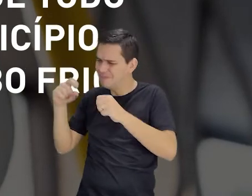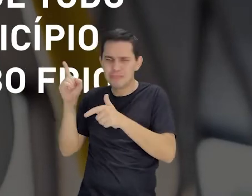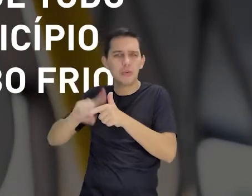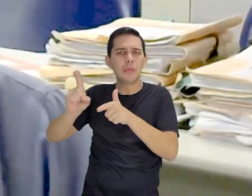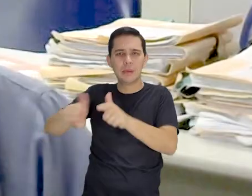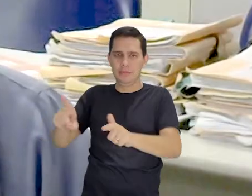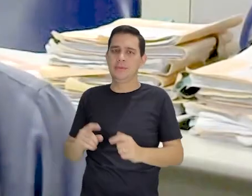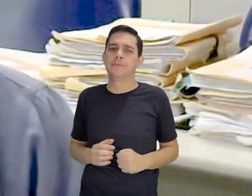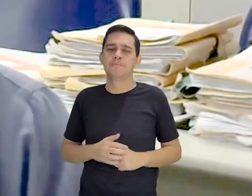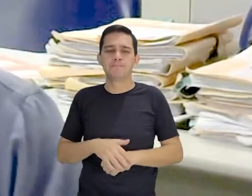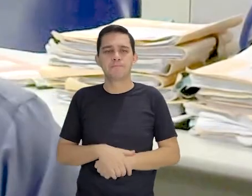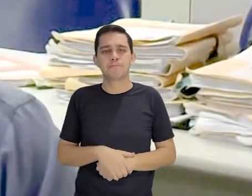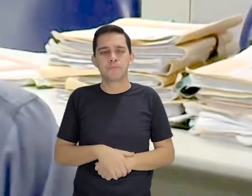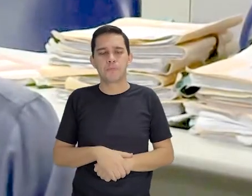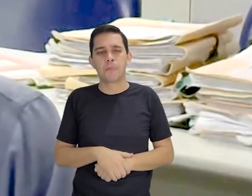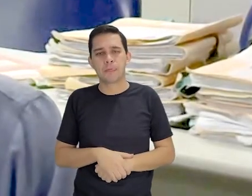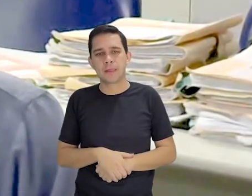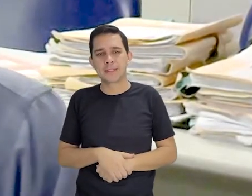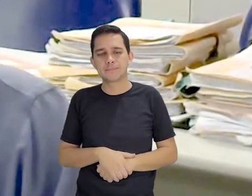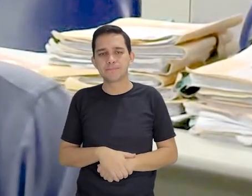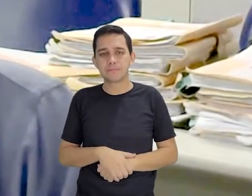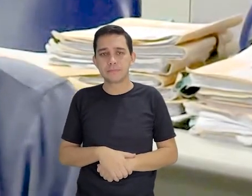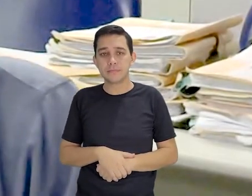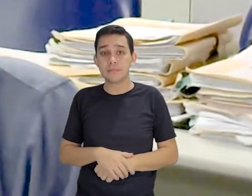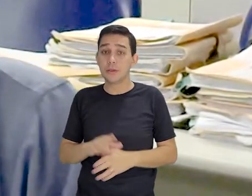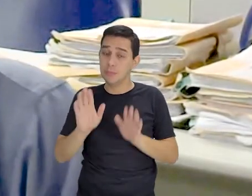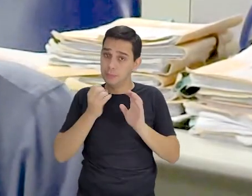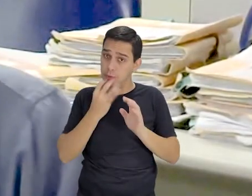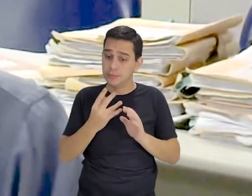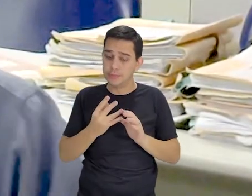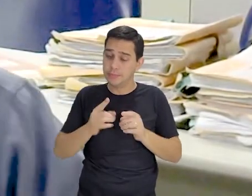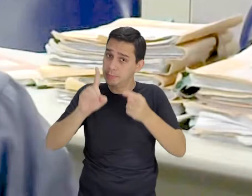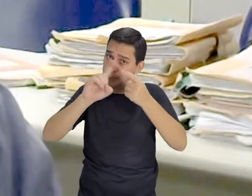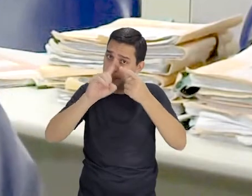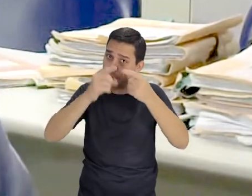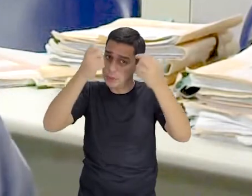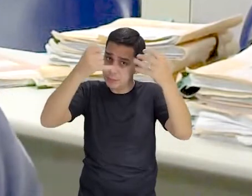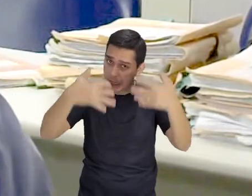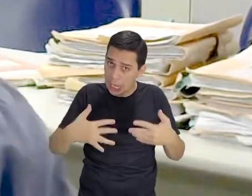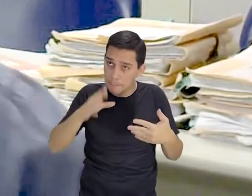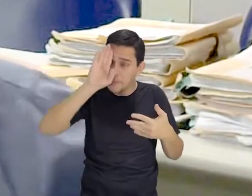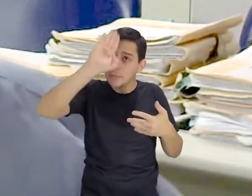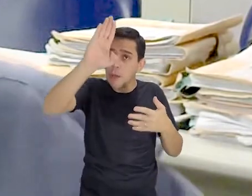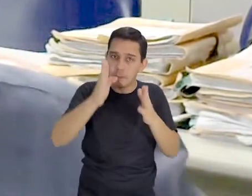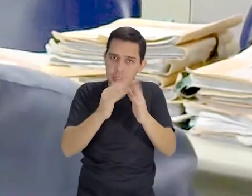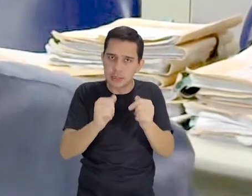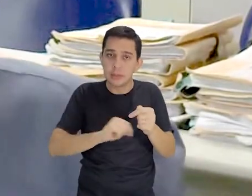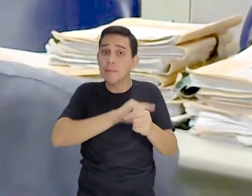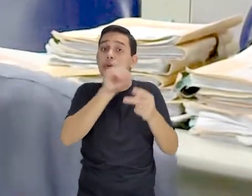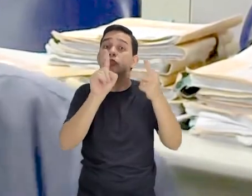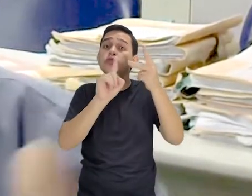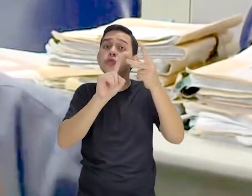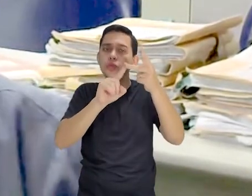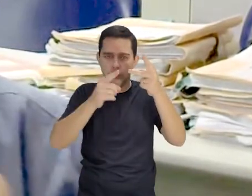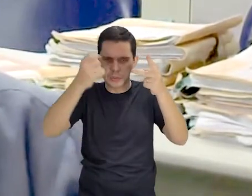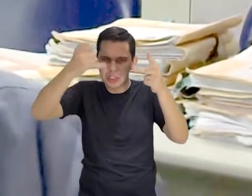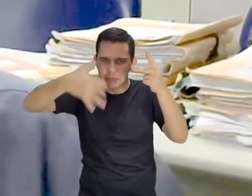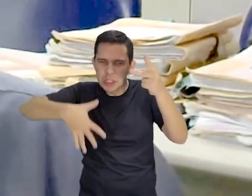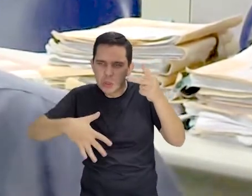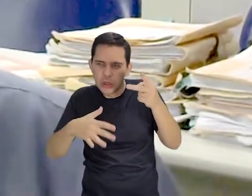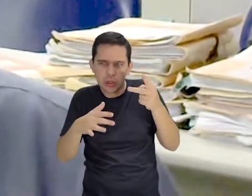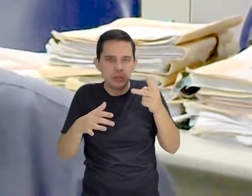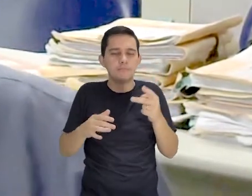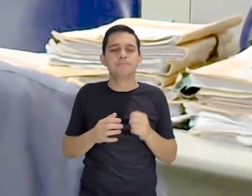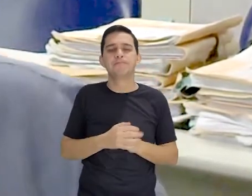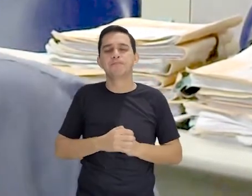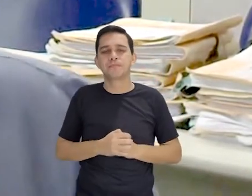Frio. Bom, então, eu vou primeiro falar do pedido principal e depois eu falo do nosso pedido liminar, né? Que, na verdade, eles